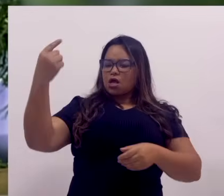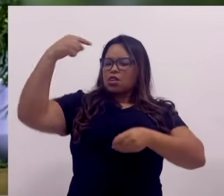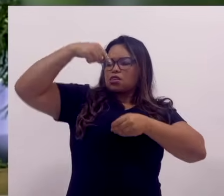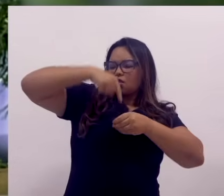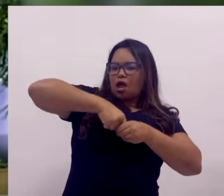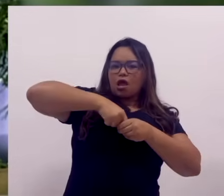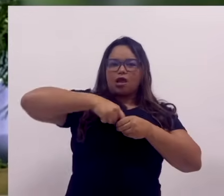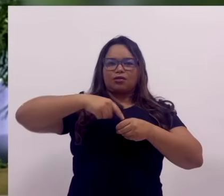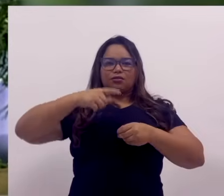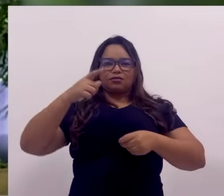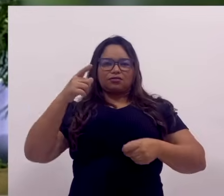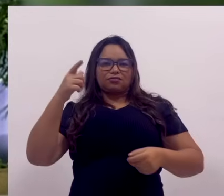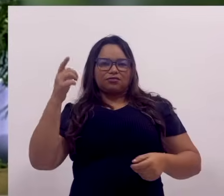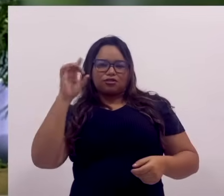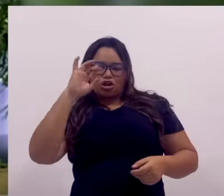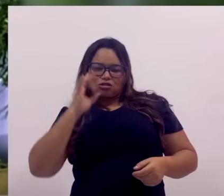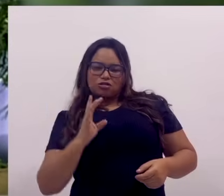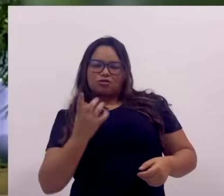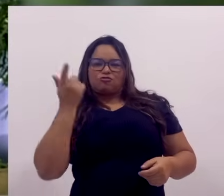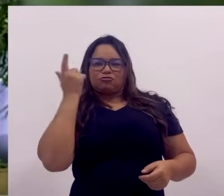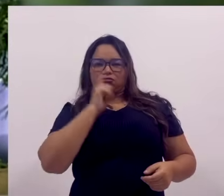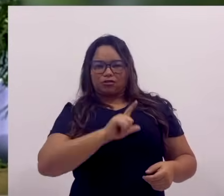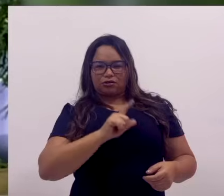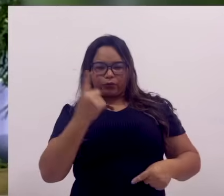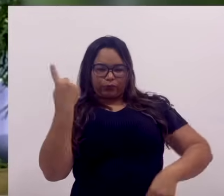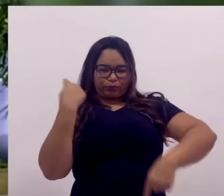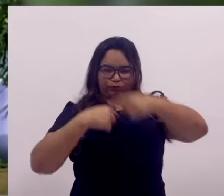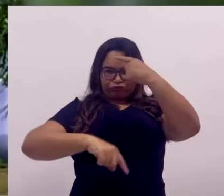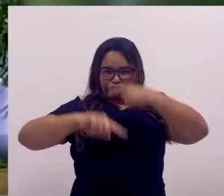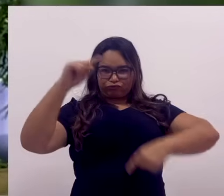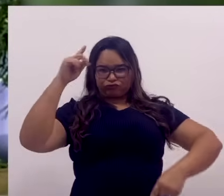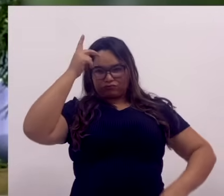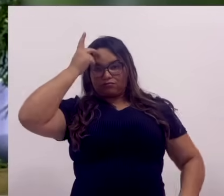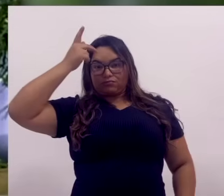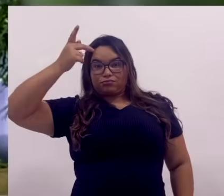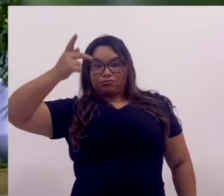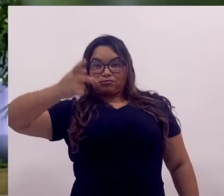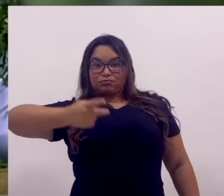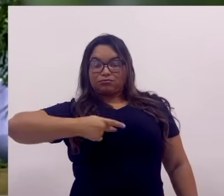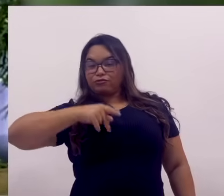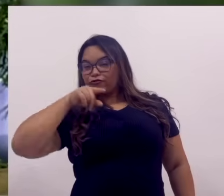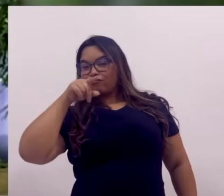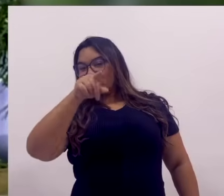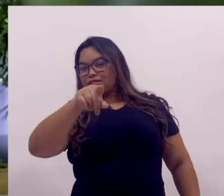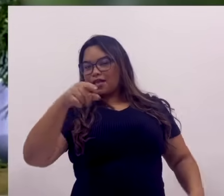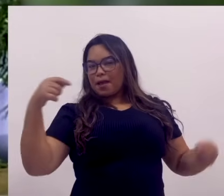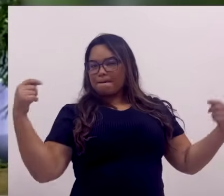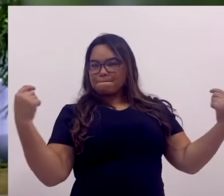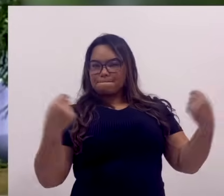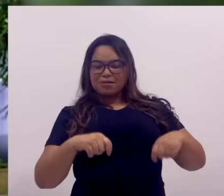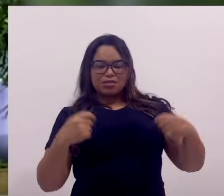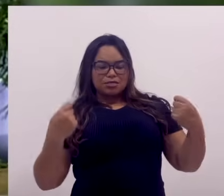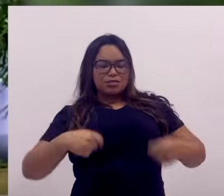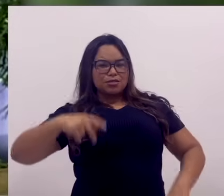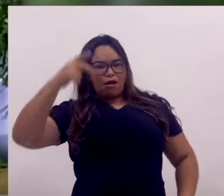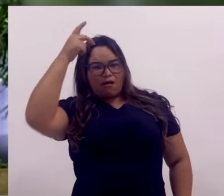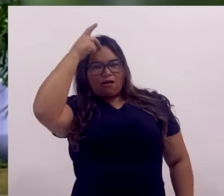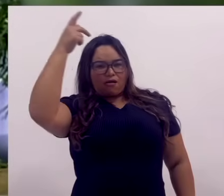Temos que nos transformar a nós mesmos? E que você tem que fazer tudo por si mesmo?